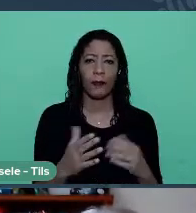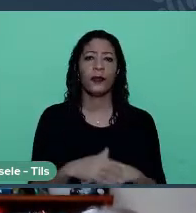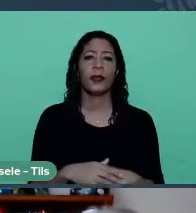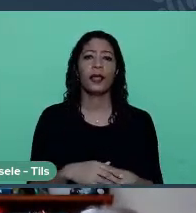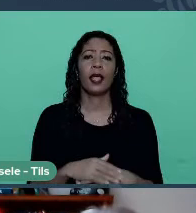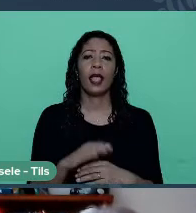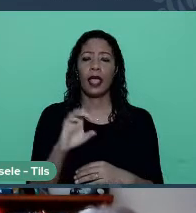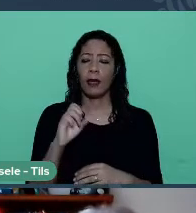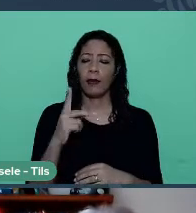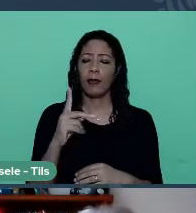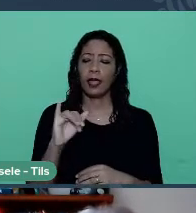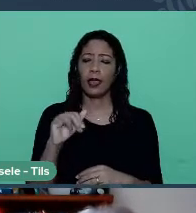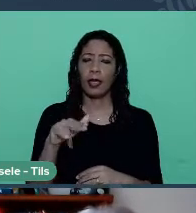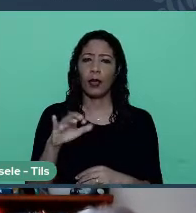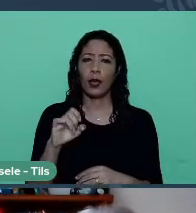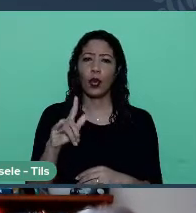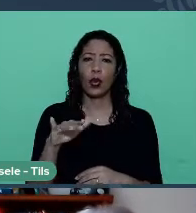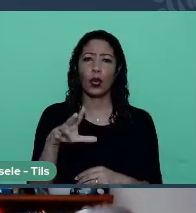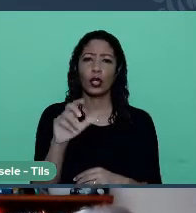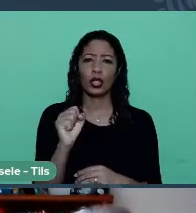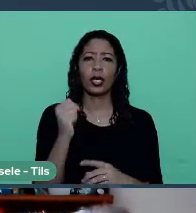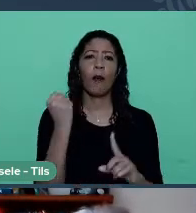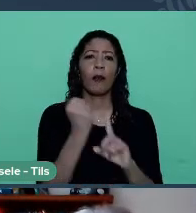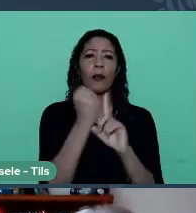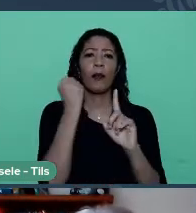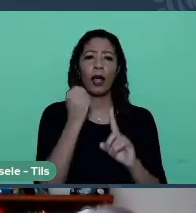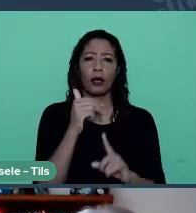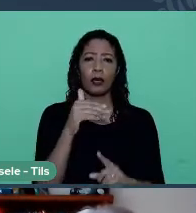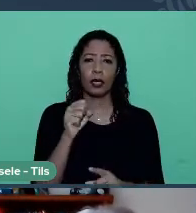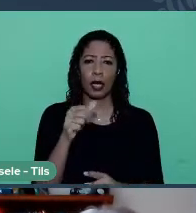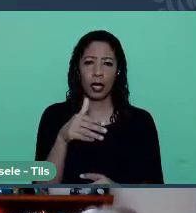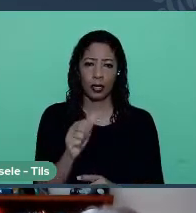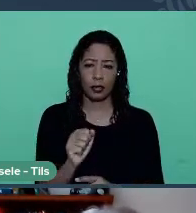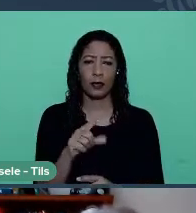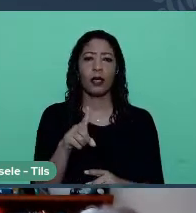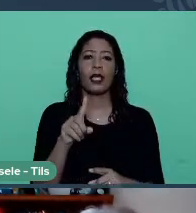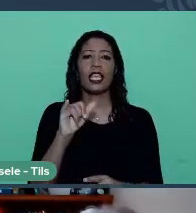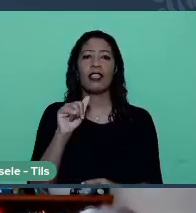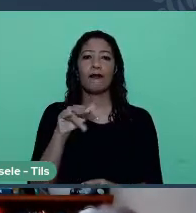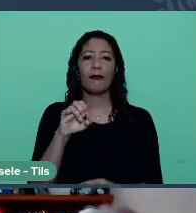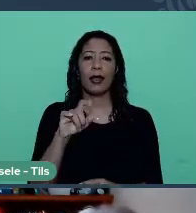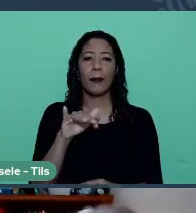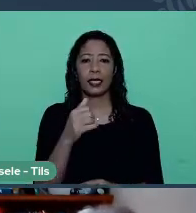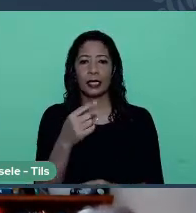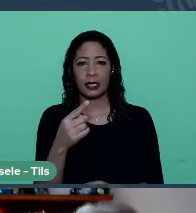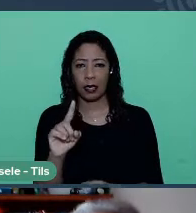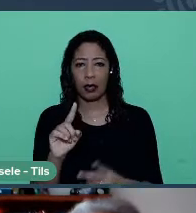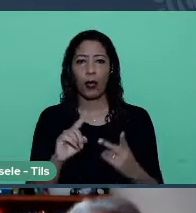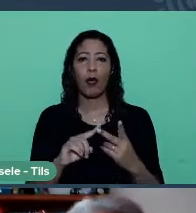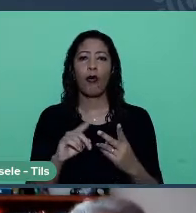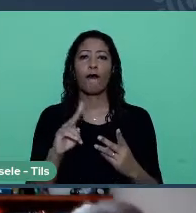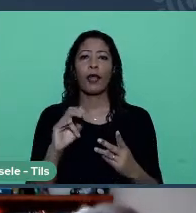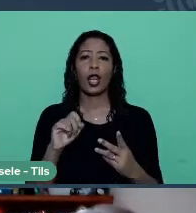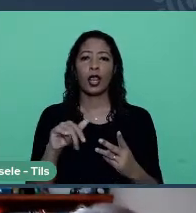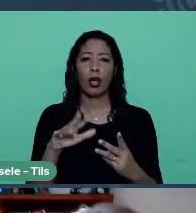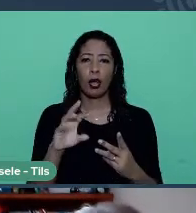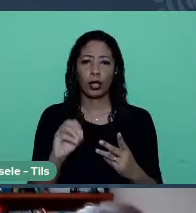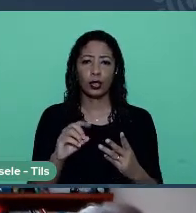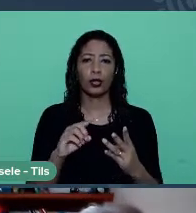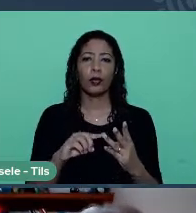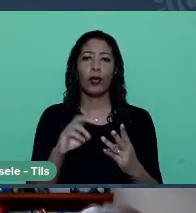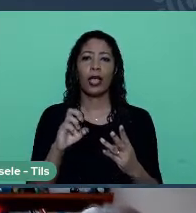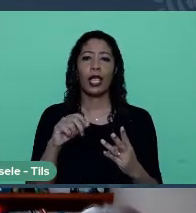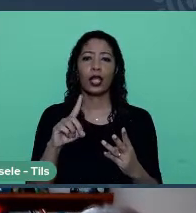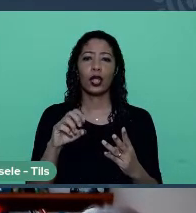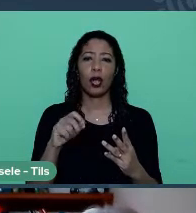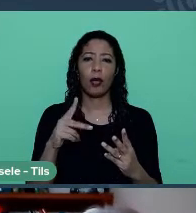asma, a inflamação, os fenótipos e endótipos e fatores desencadeantes da